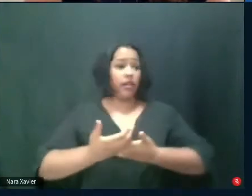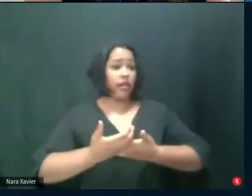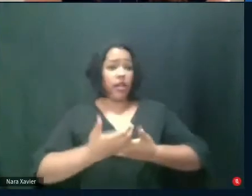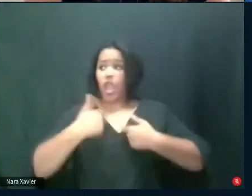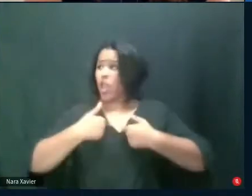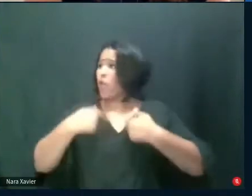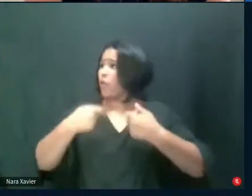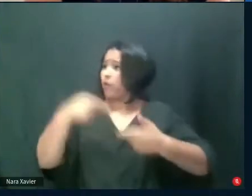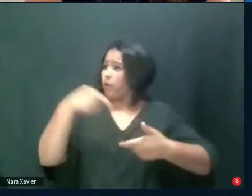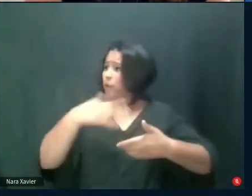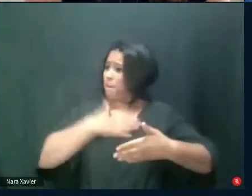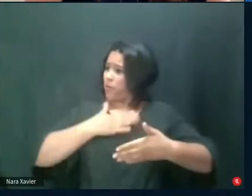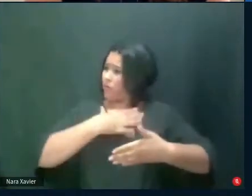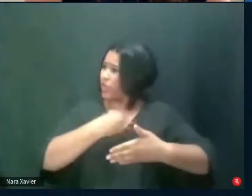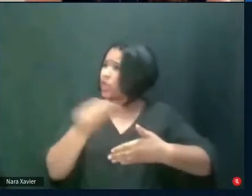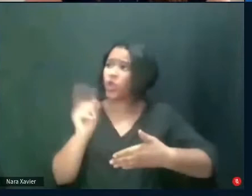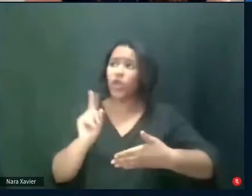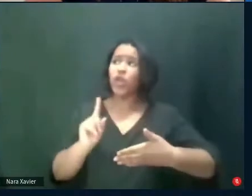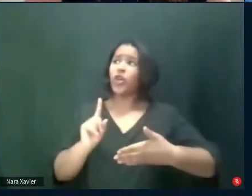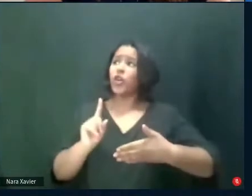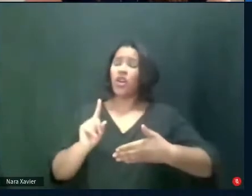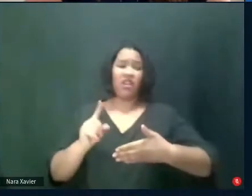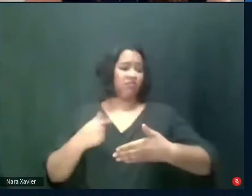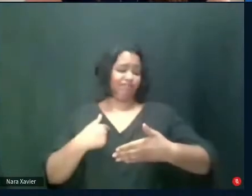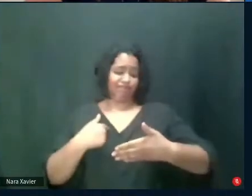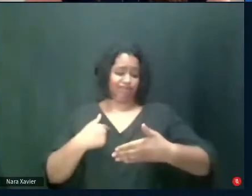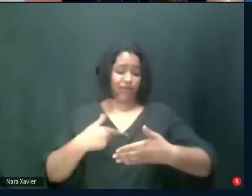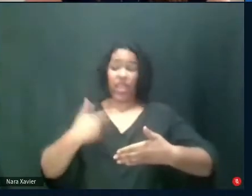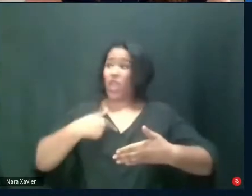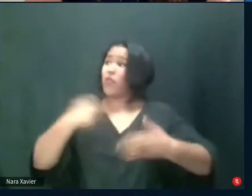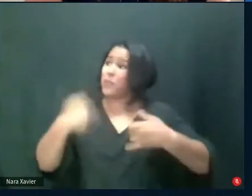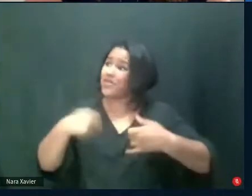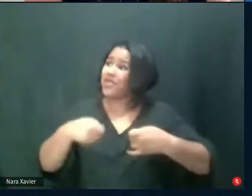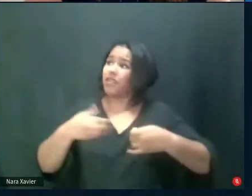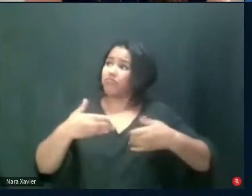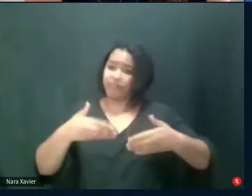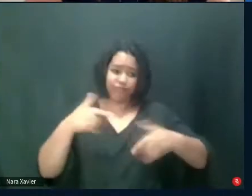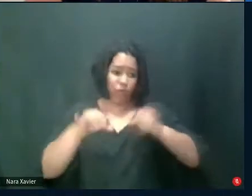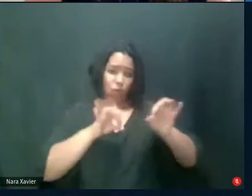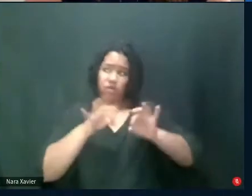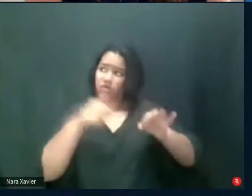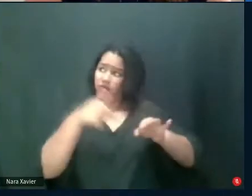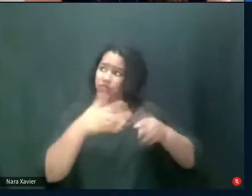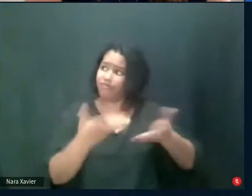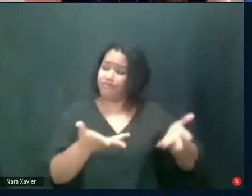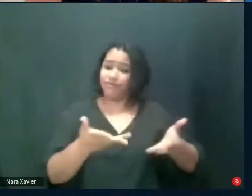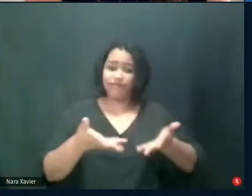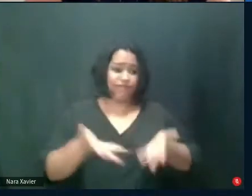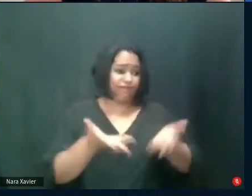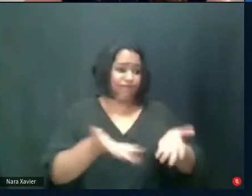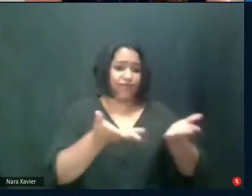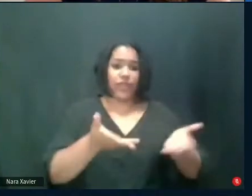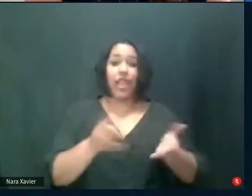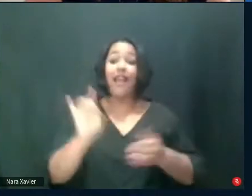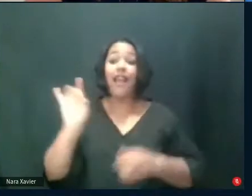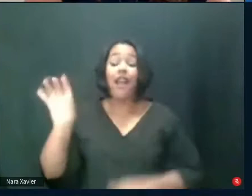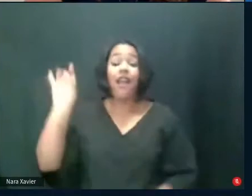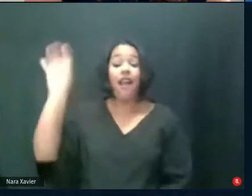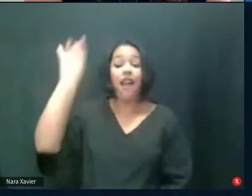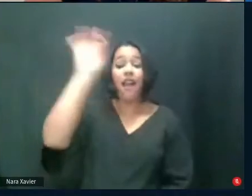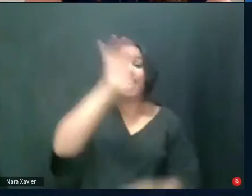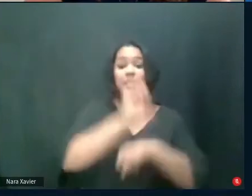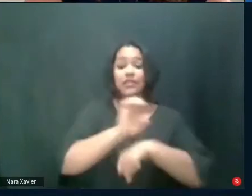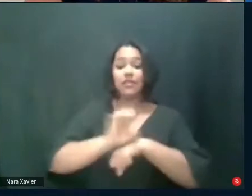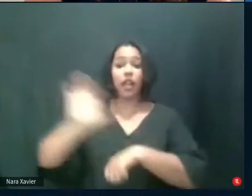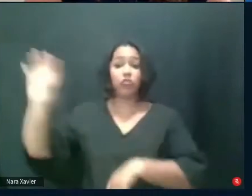essa instituição, porque o MEC me deu, foi uma política pública. E aí, cada estado deu o valor que